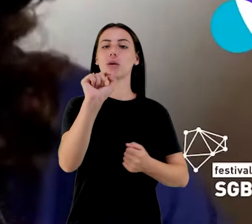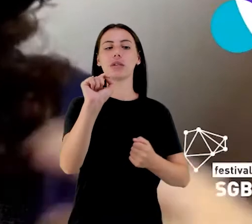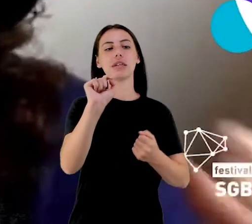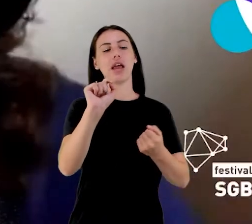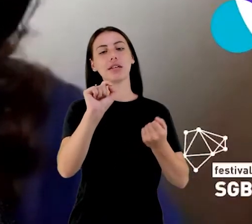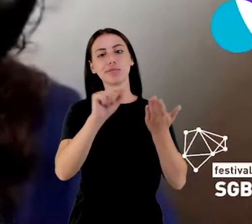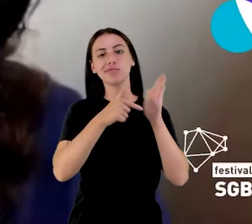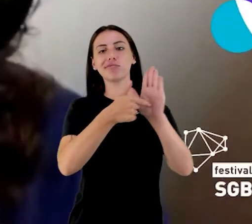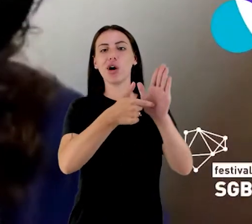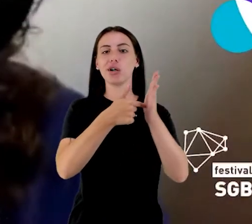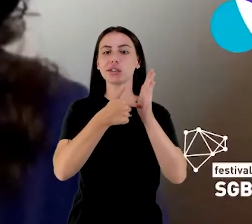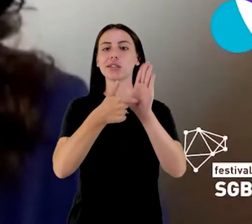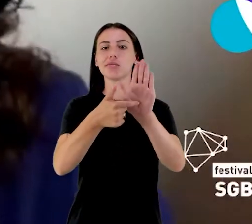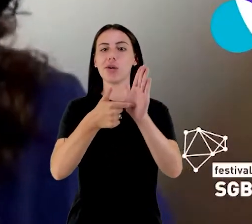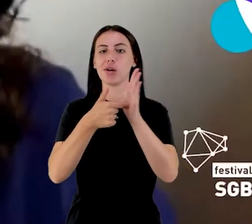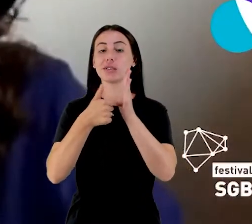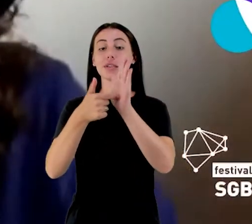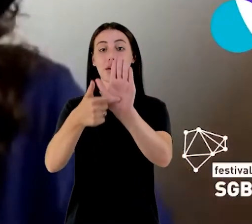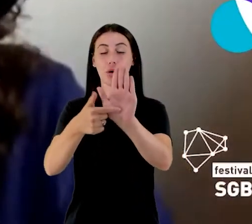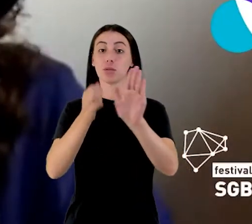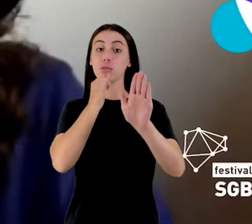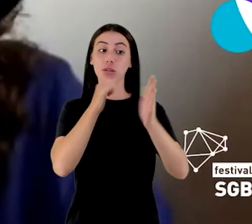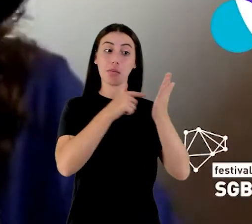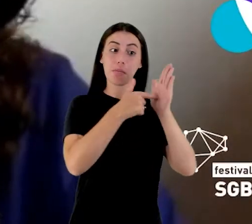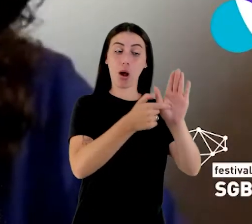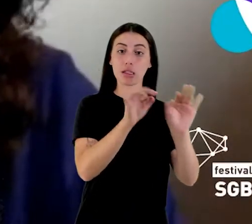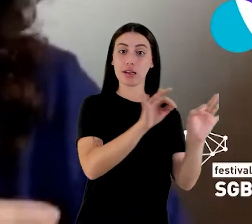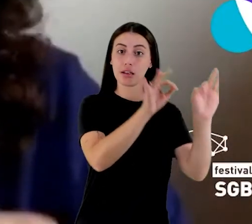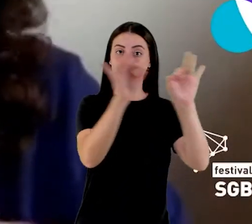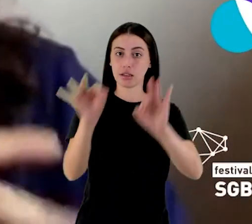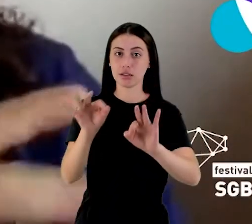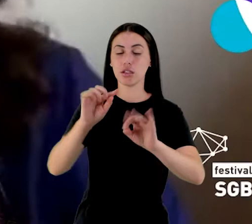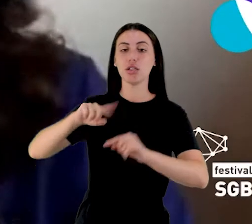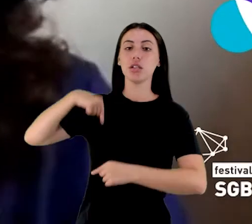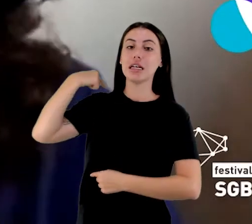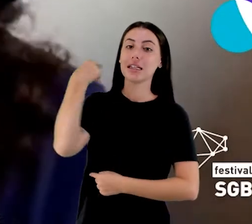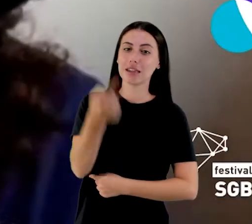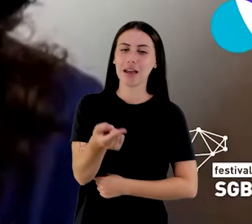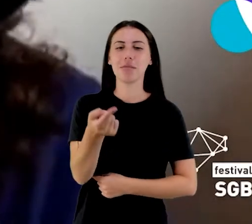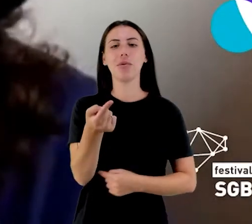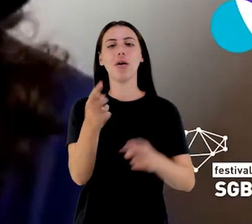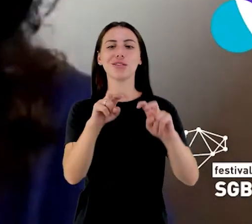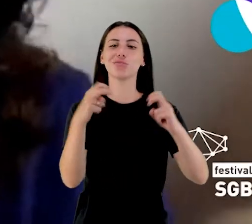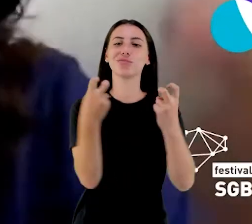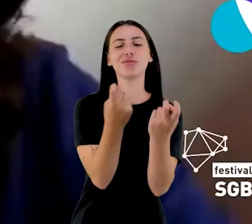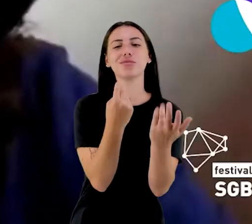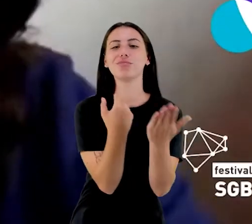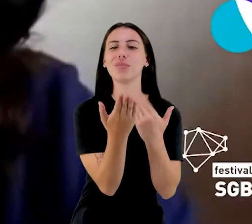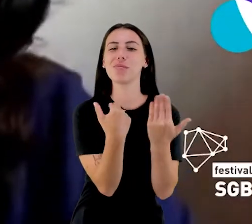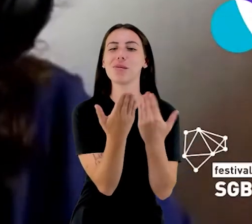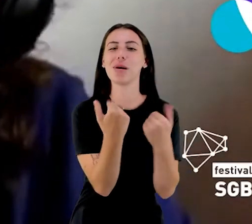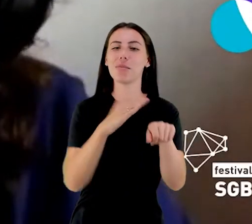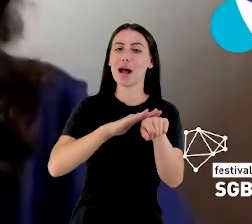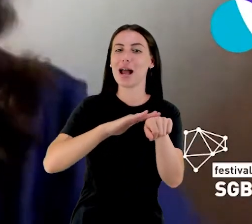uma equipe multidisciplinar. Então, eu era produtora de impacto, mas teve 7 frentes de atuação, né? A equipe